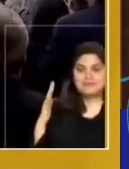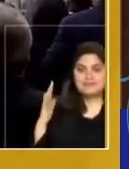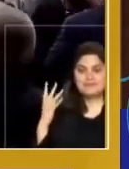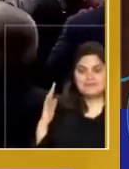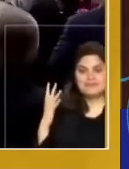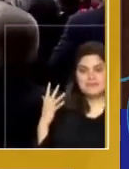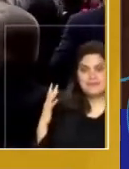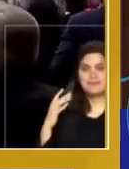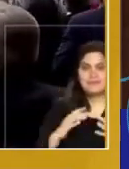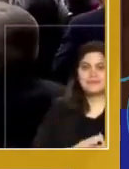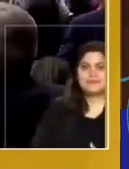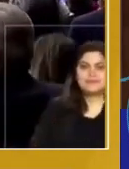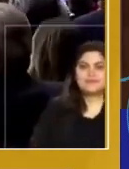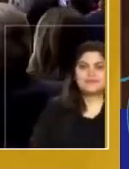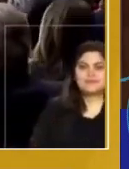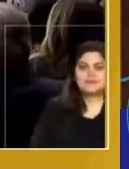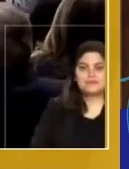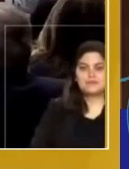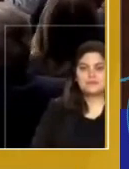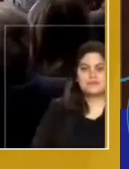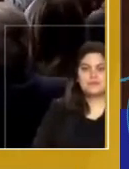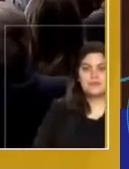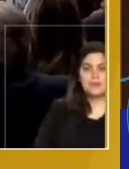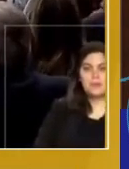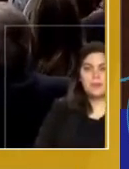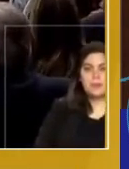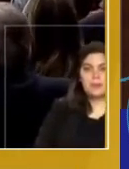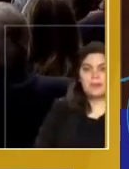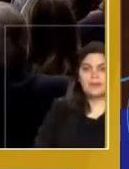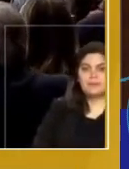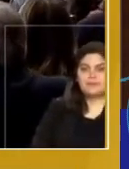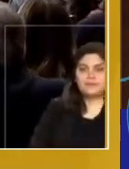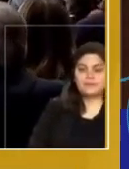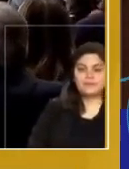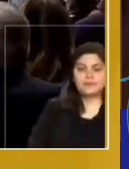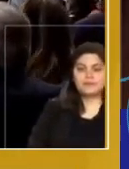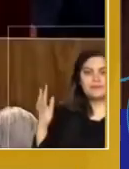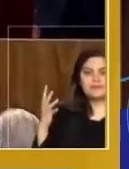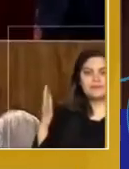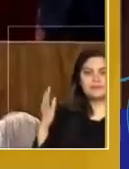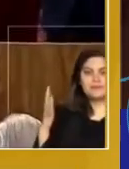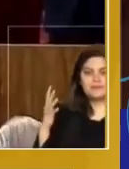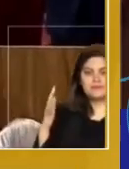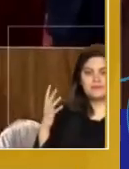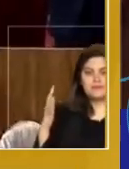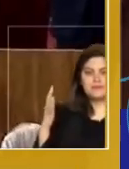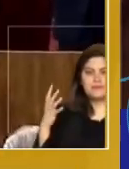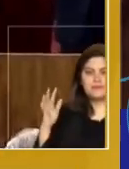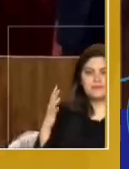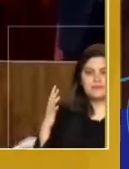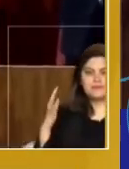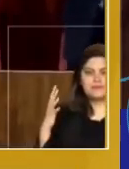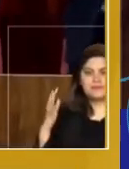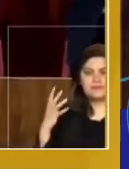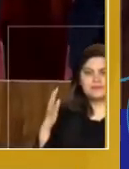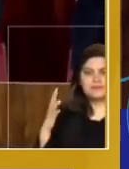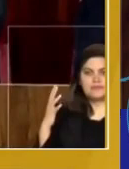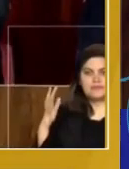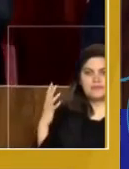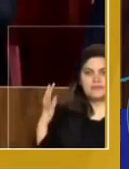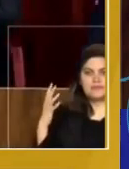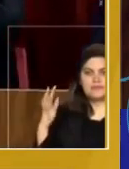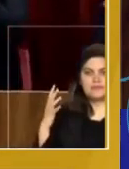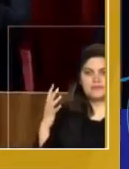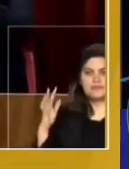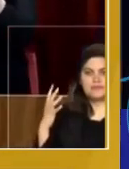me impressionou foi o tom de ameaça e de intimidação que Alexandre de Moraes e Lula,